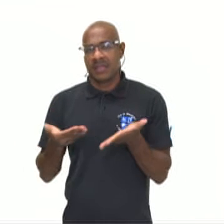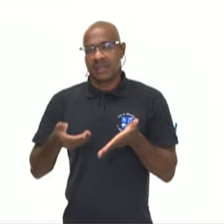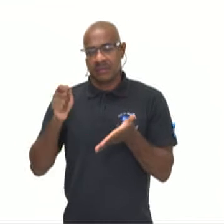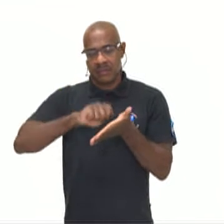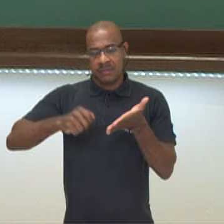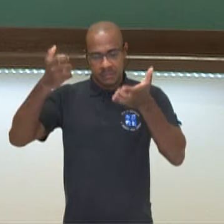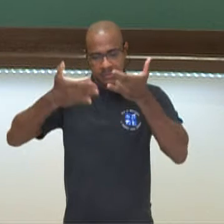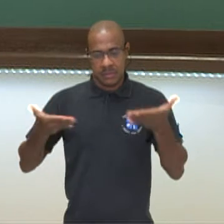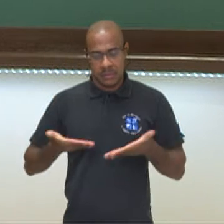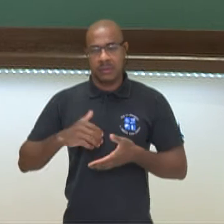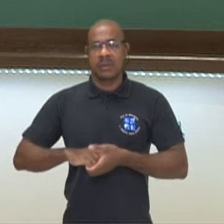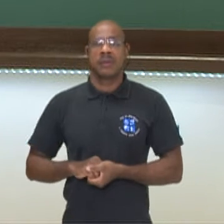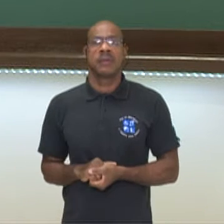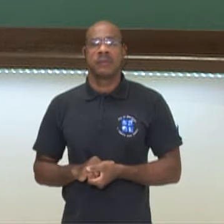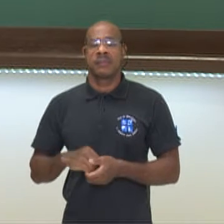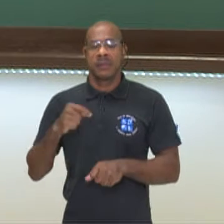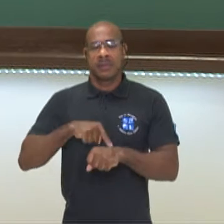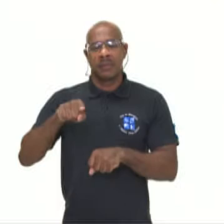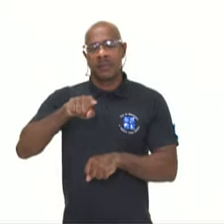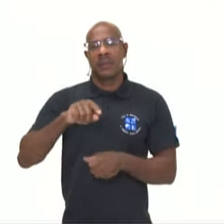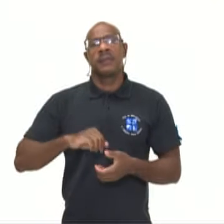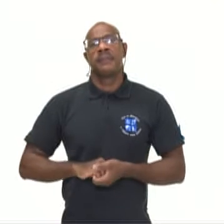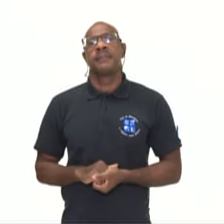está facinho, hein? Tempinho para vocês.